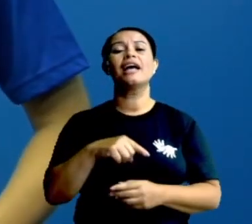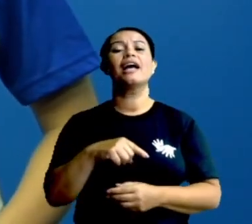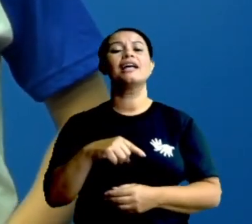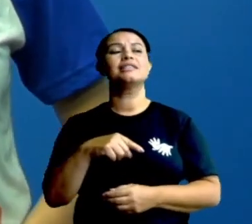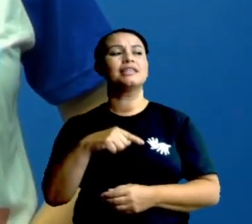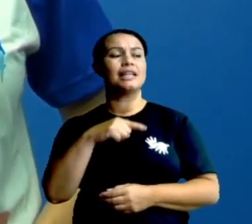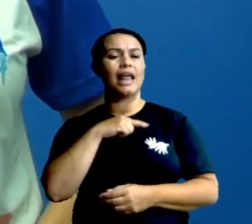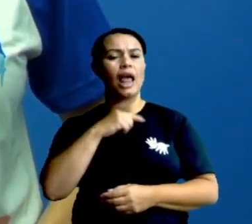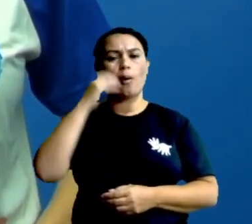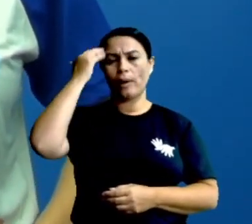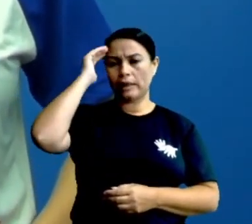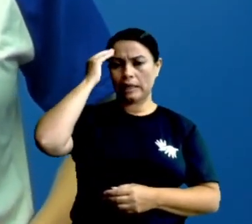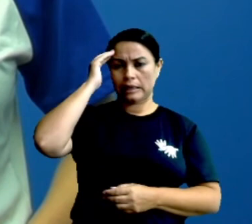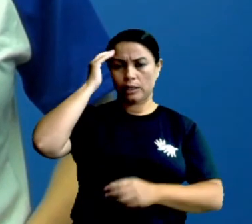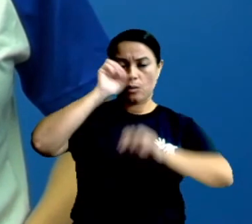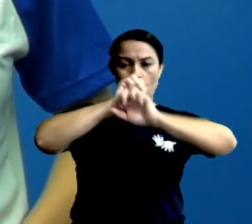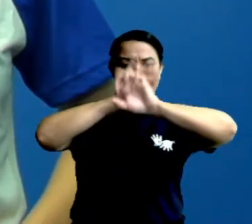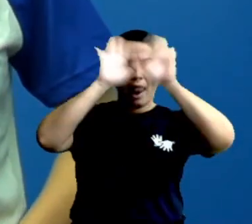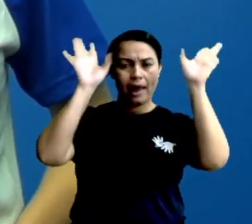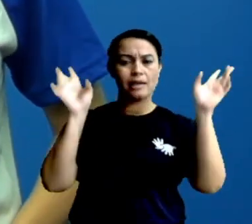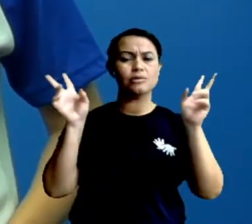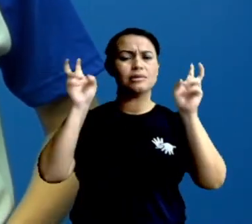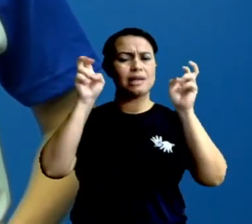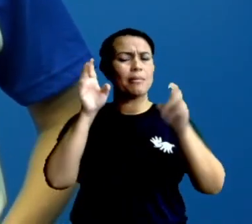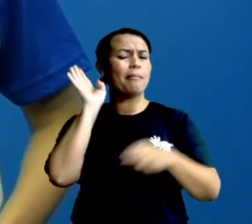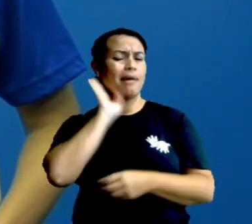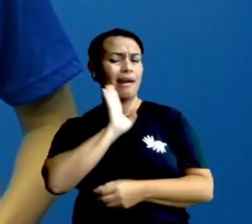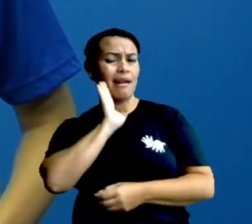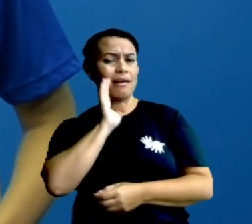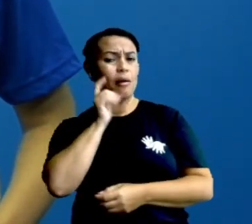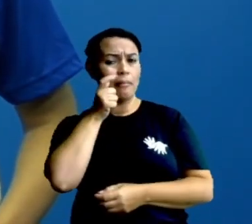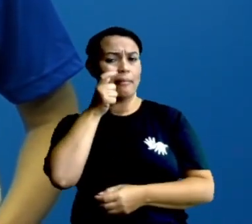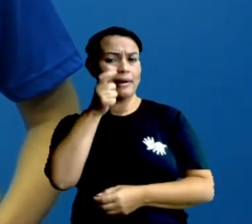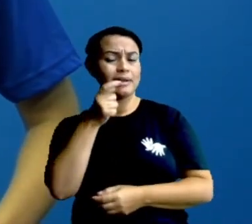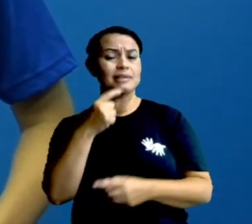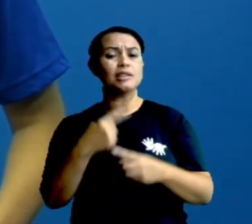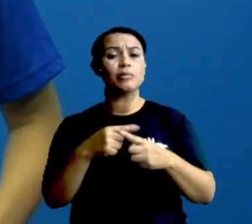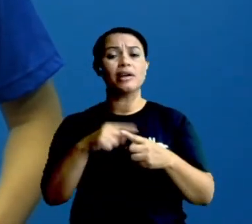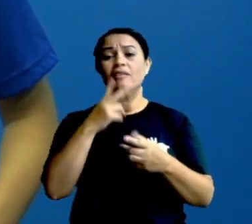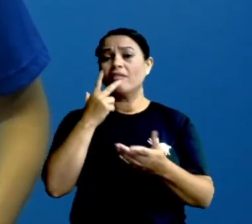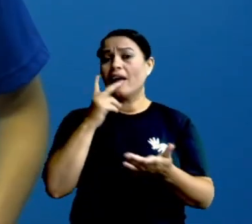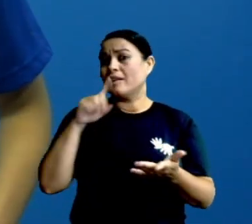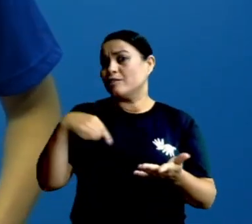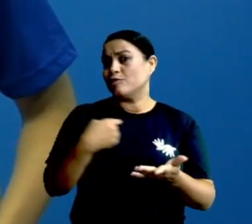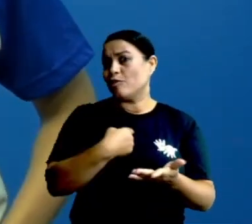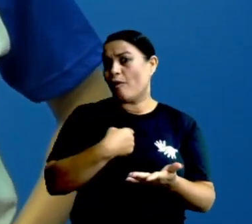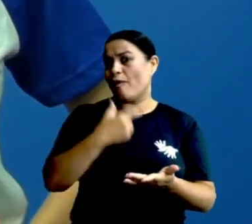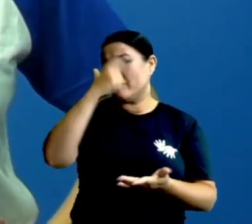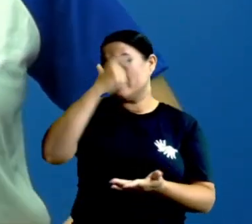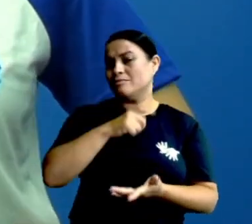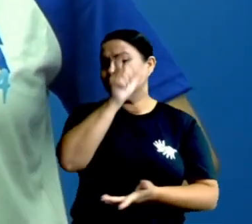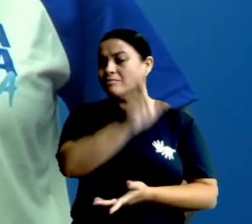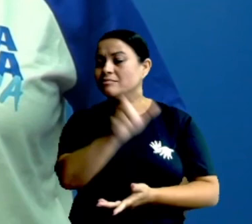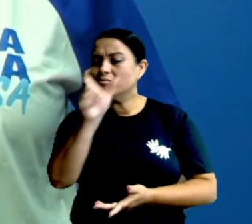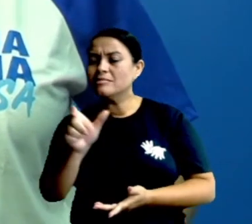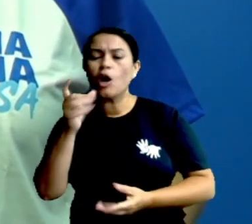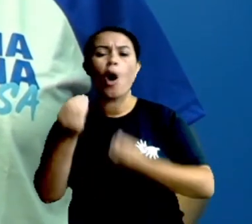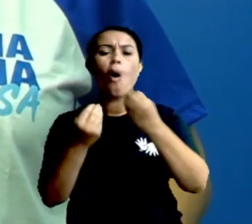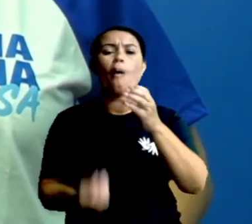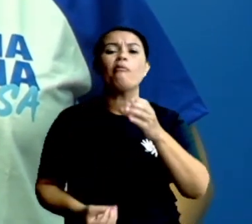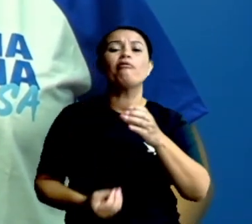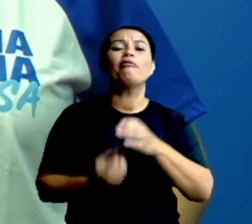vocês tenham compreendido esse assunto. É um assunto bem legal, bem interessante, porque trata-se de nós, fala da gente, como foi